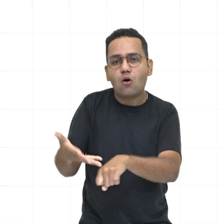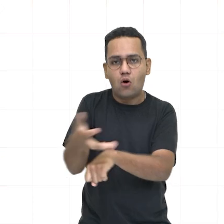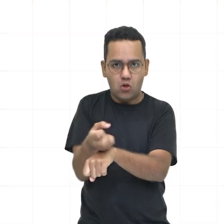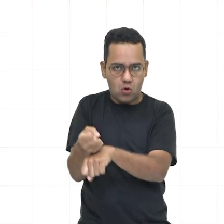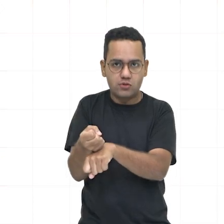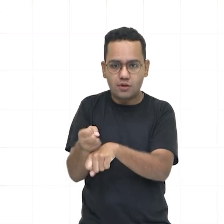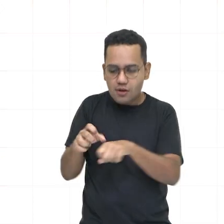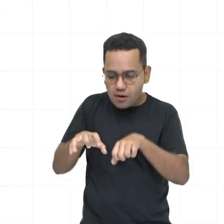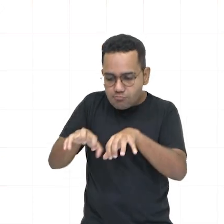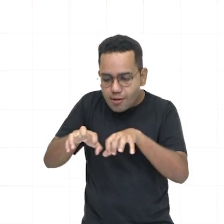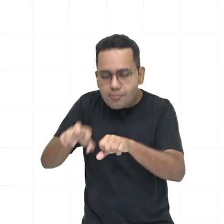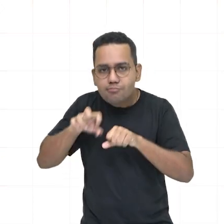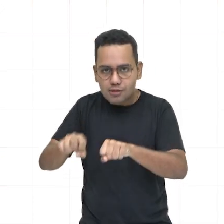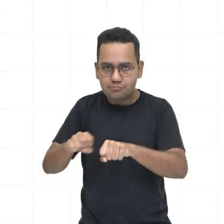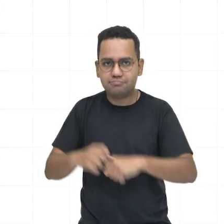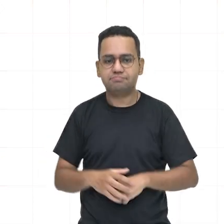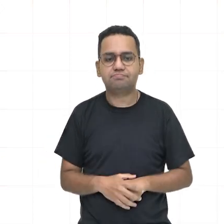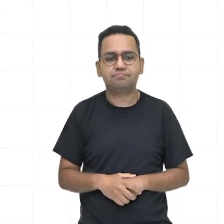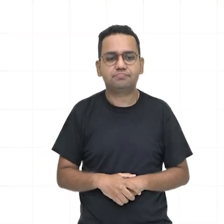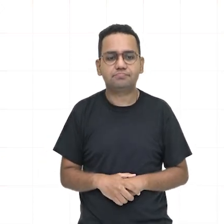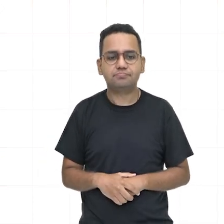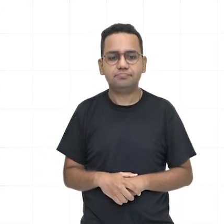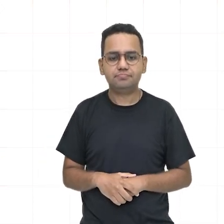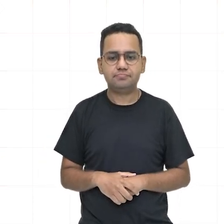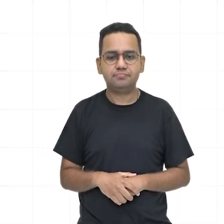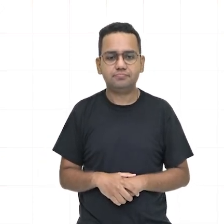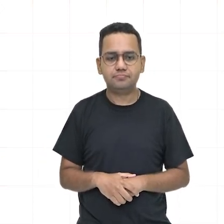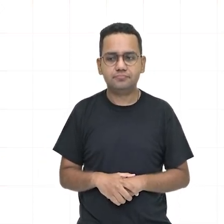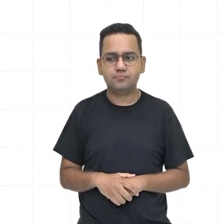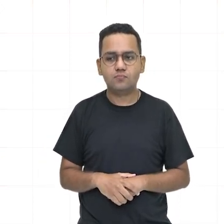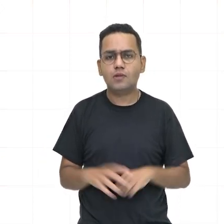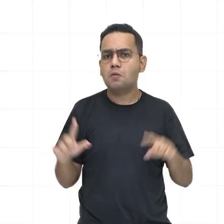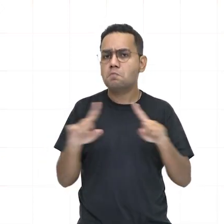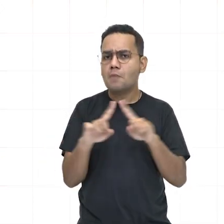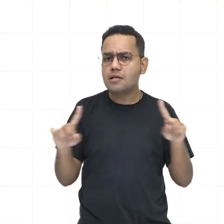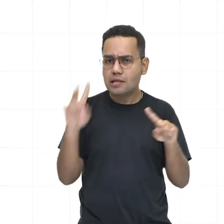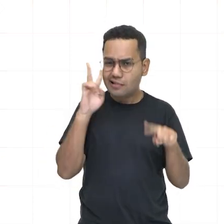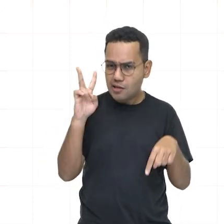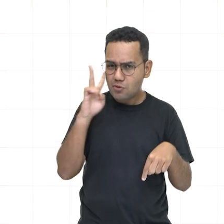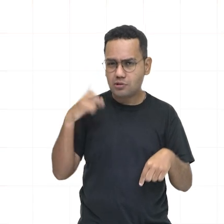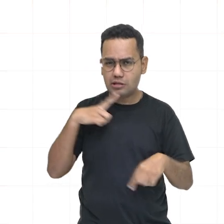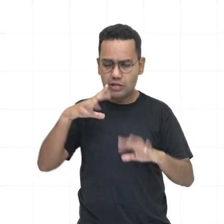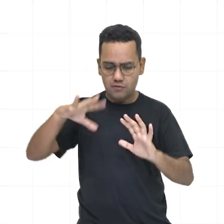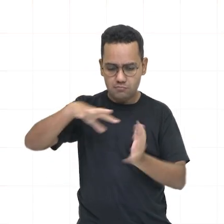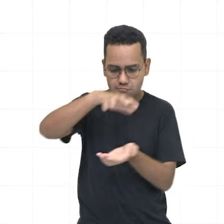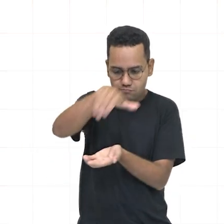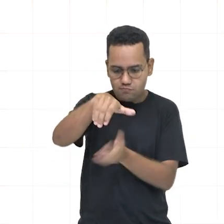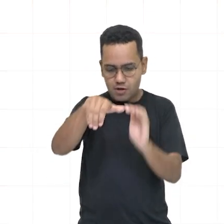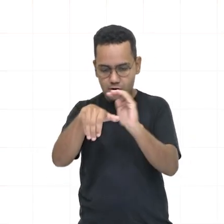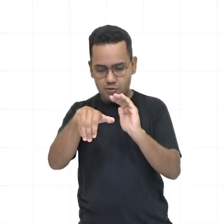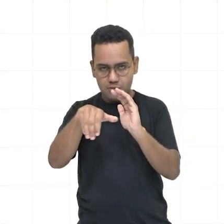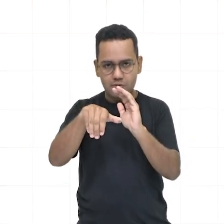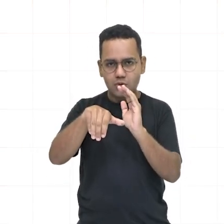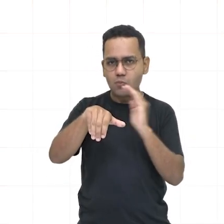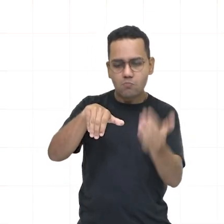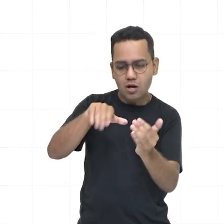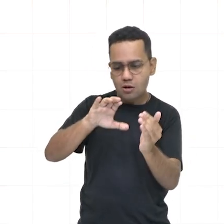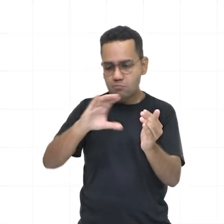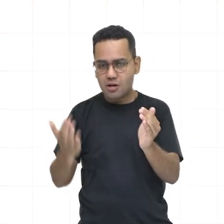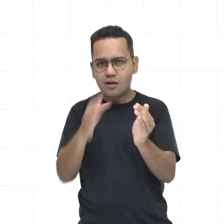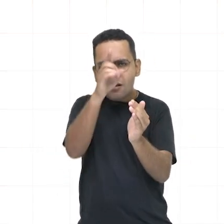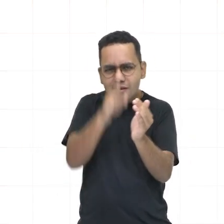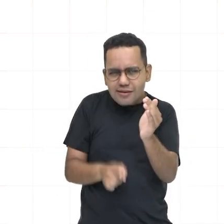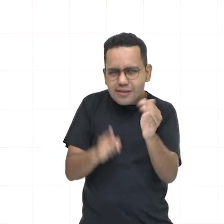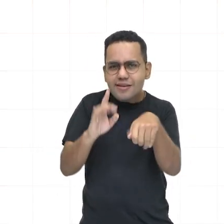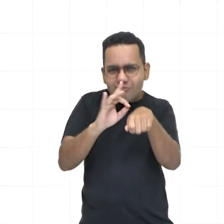do colonialismo, ok? Então, houve lá a divisão do mundo em Ocidente e Oriente, com a dominação